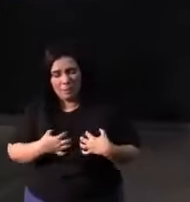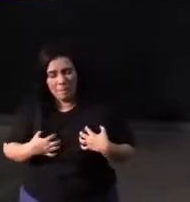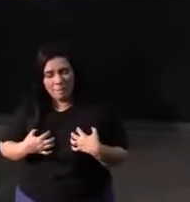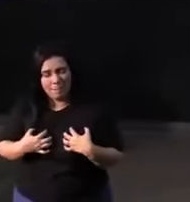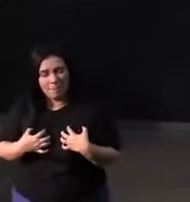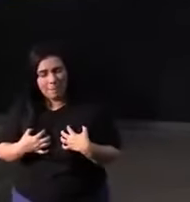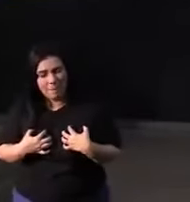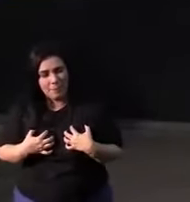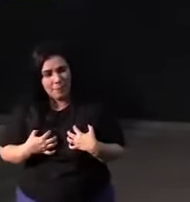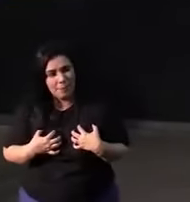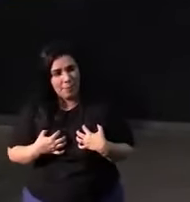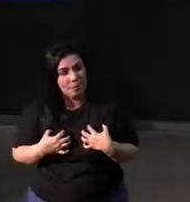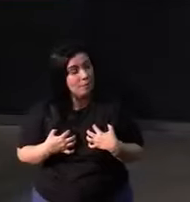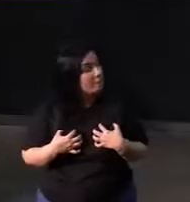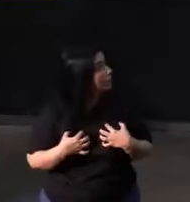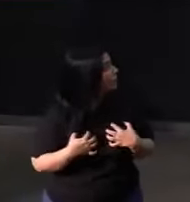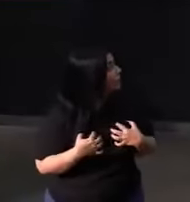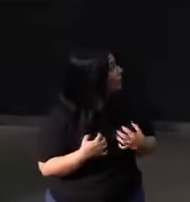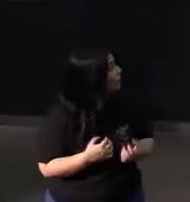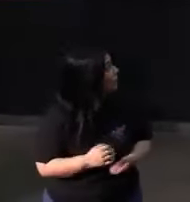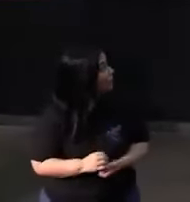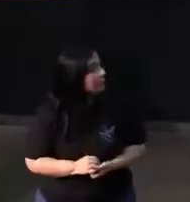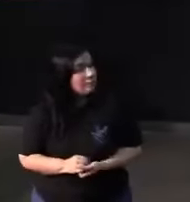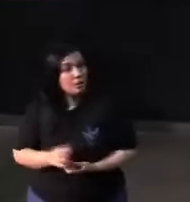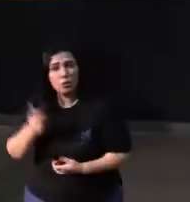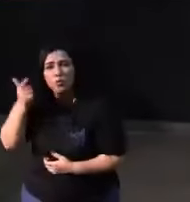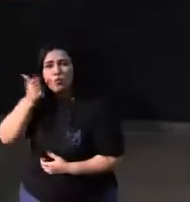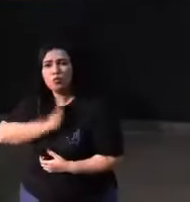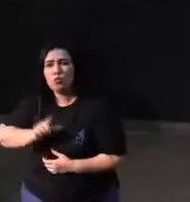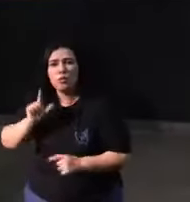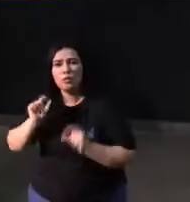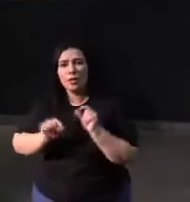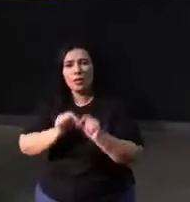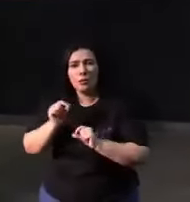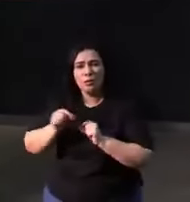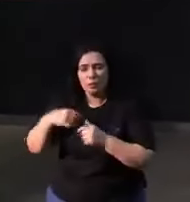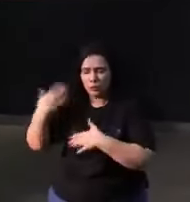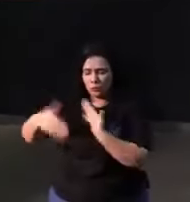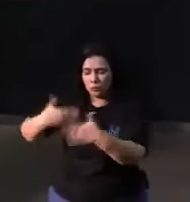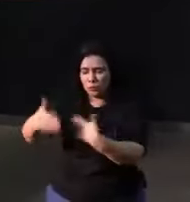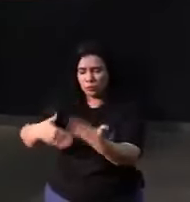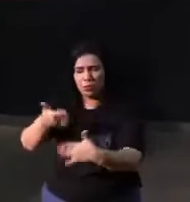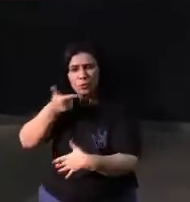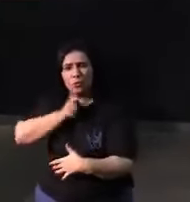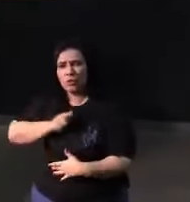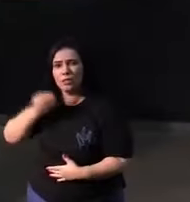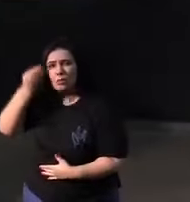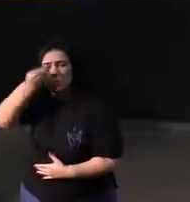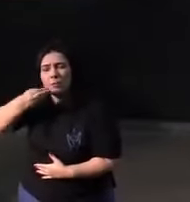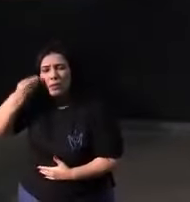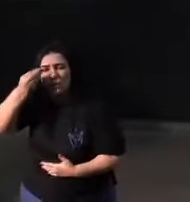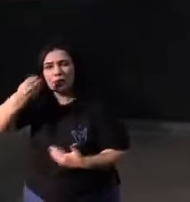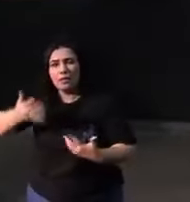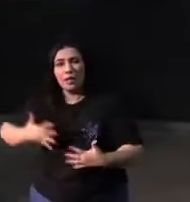Está aprisionado no coração. Não consegue deslanchar, não consegue experimentar a verdadeira